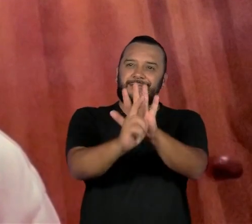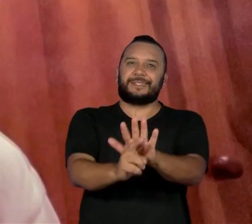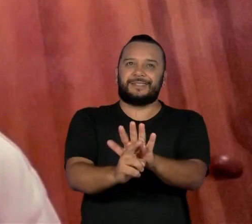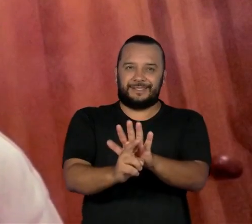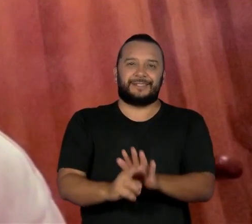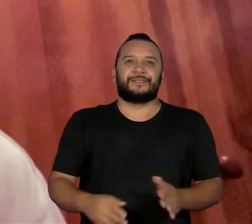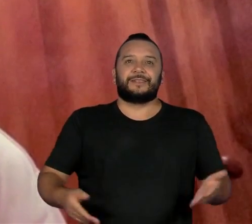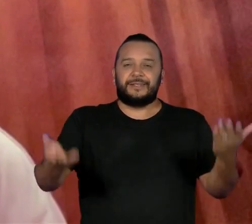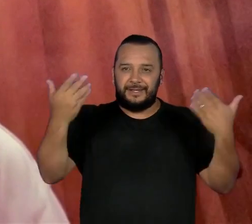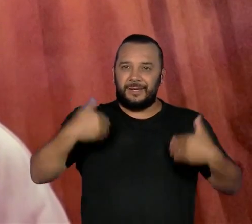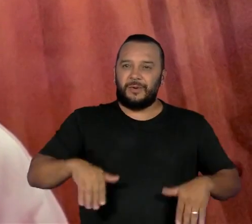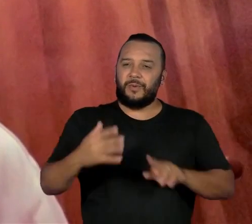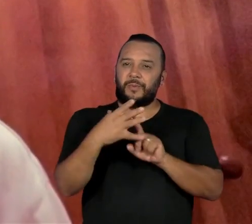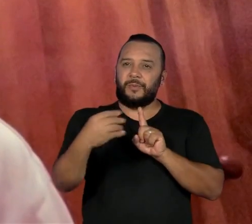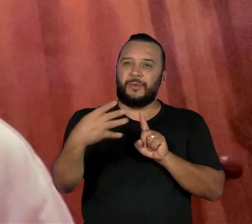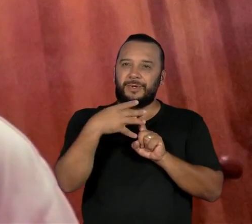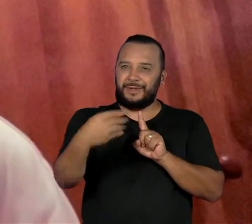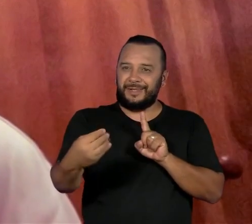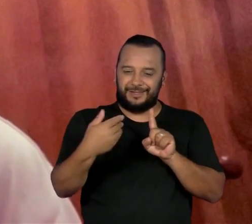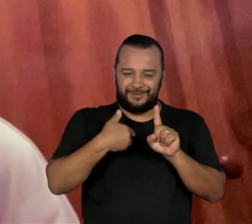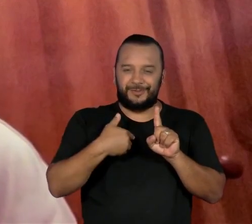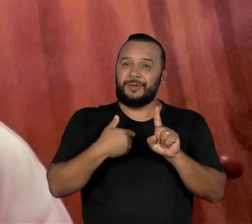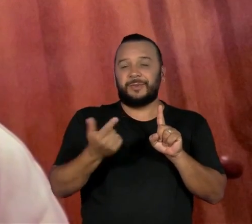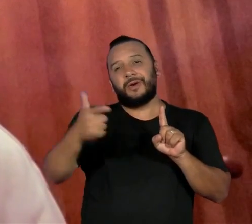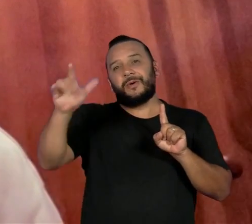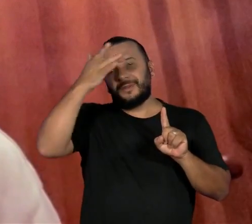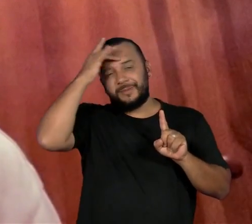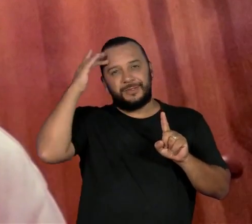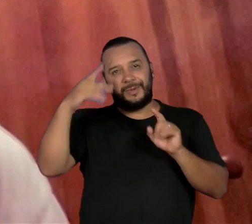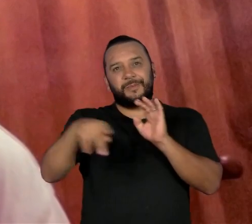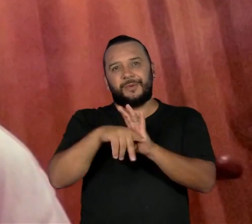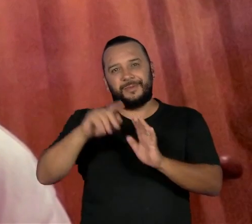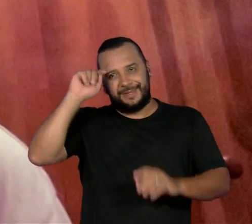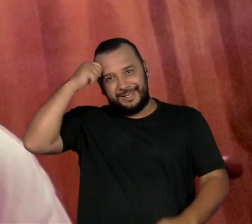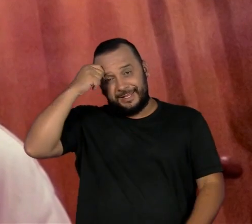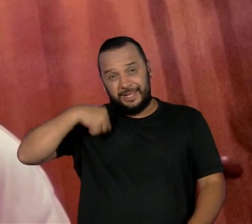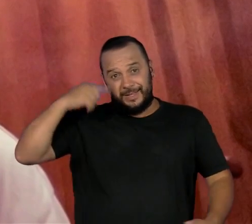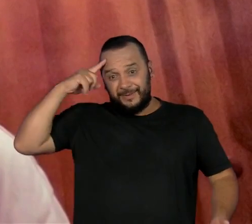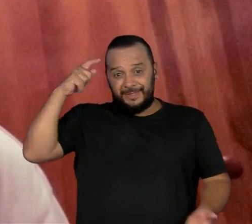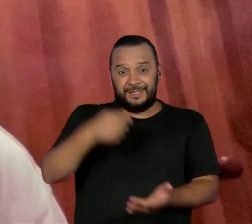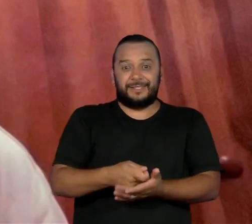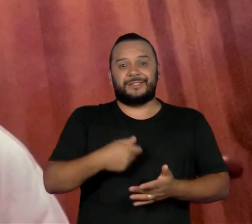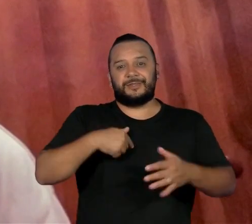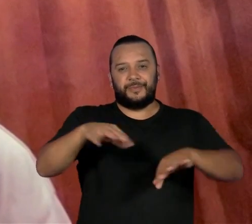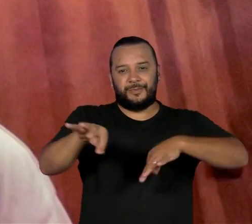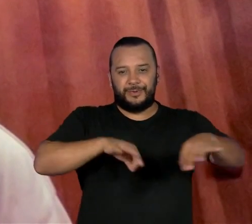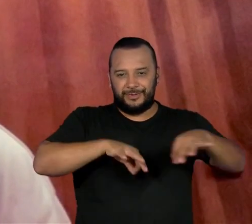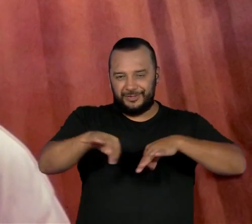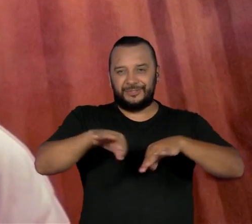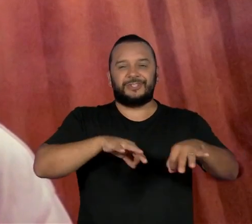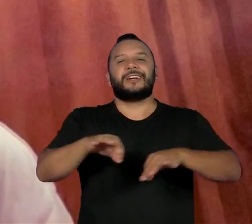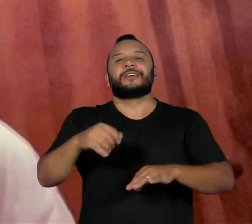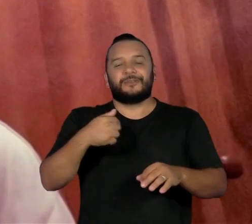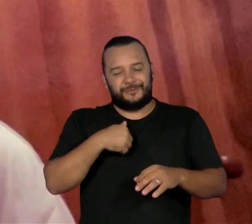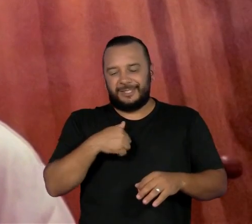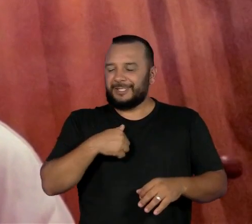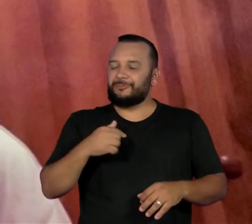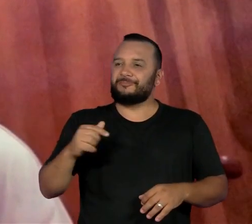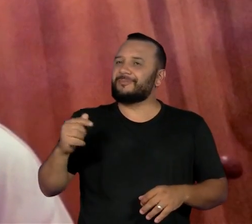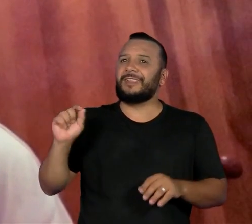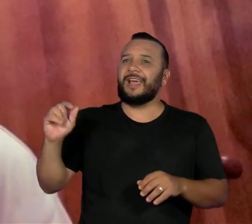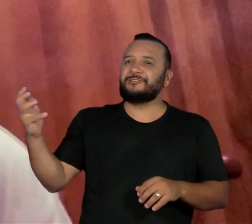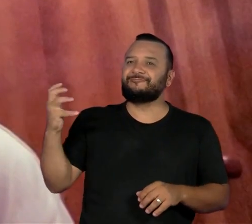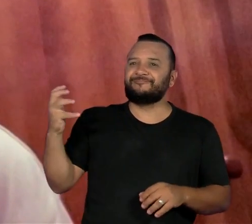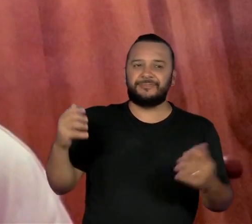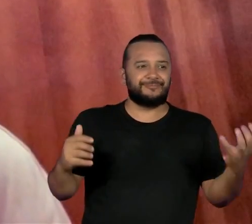de ser exemplo ali para uma outra pessoa negra. Porque quando eu decidi fazer esse projeto, eu fui buscar algumas inspirações e eu